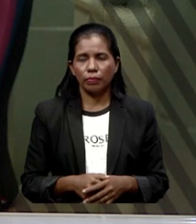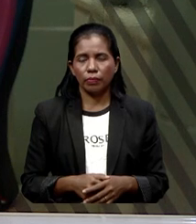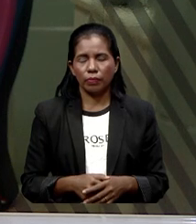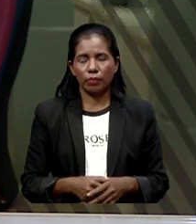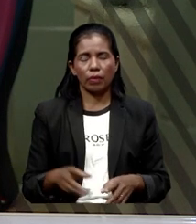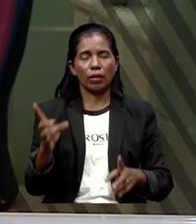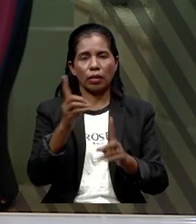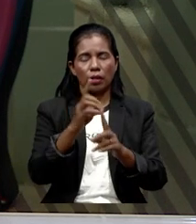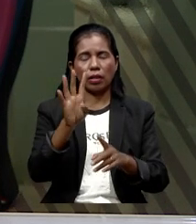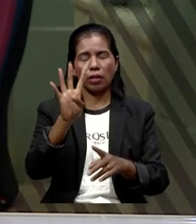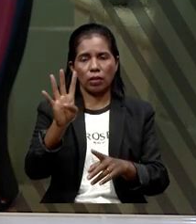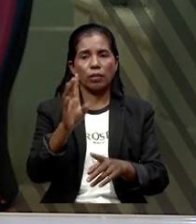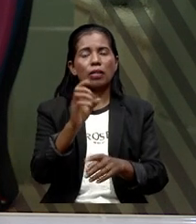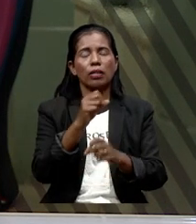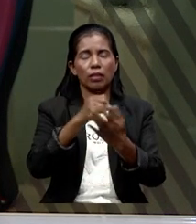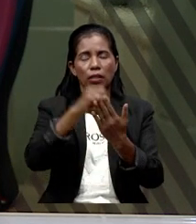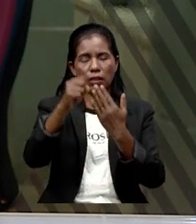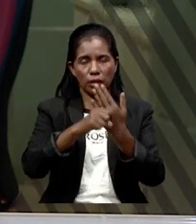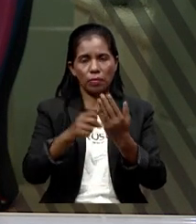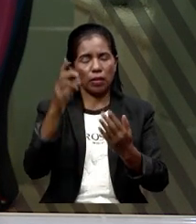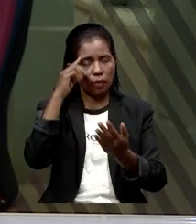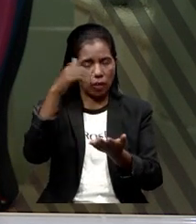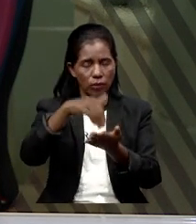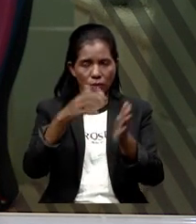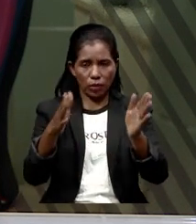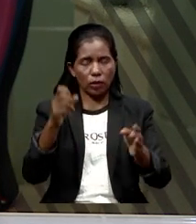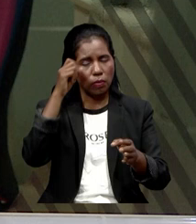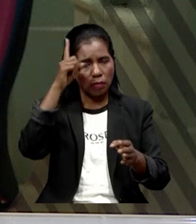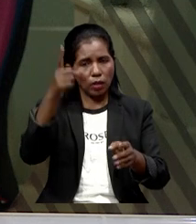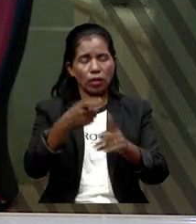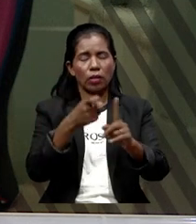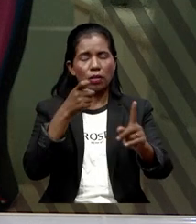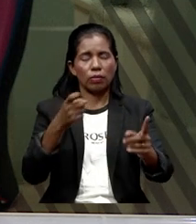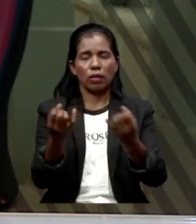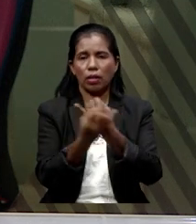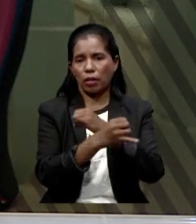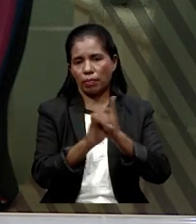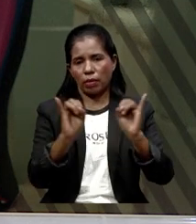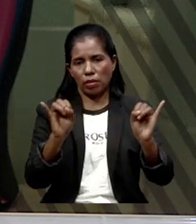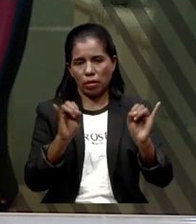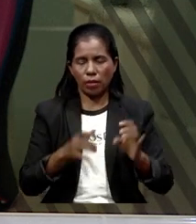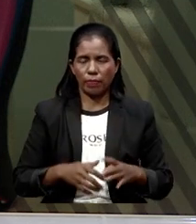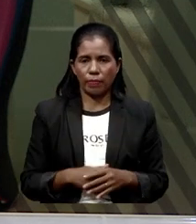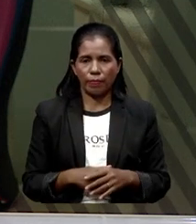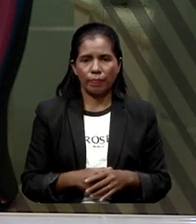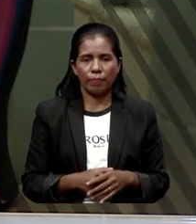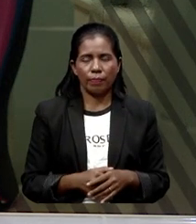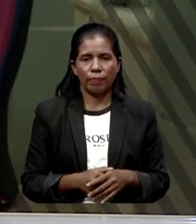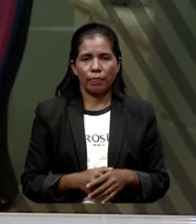Loro 4 de setembro, sai reflexão para estudante Sira, onde compreende sentido russi ukun rasikan.